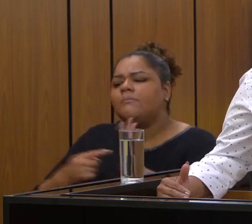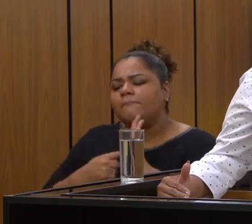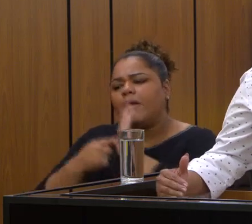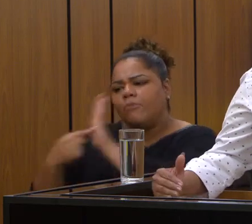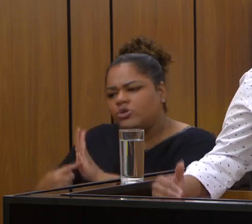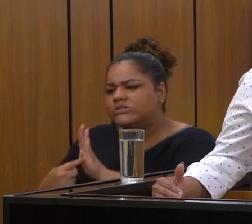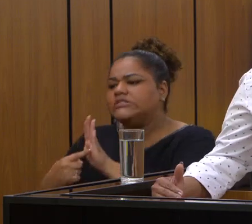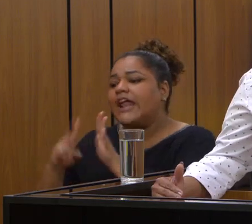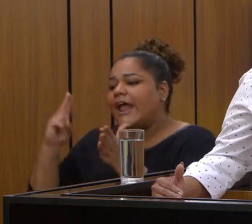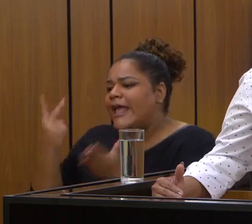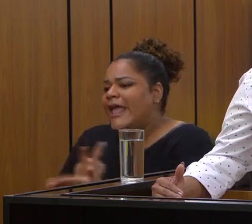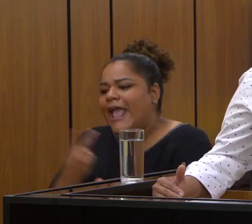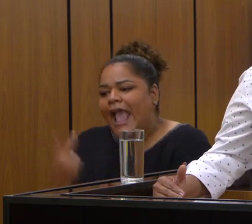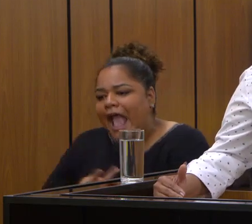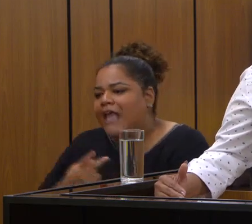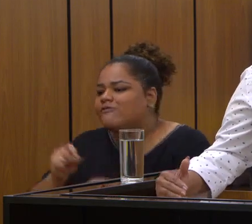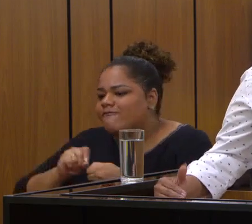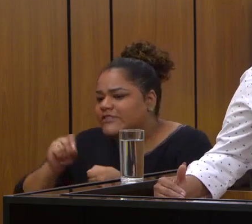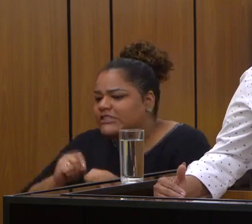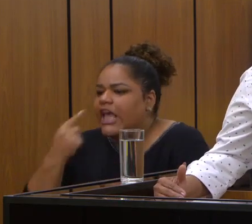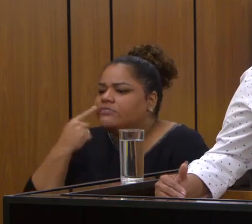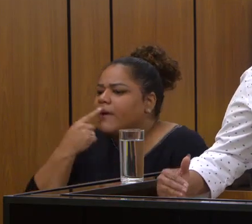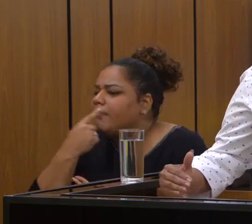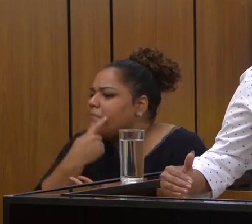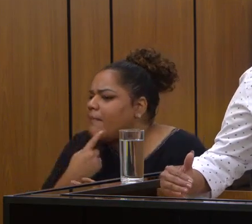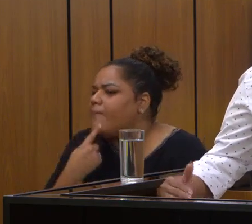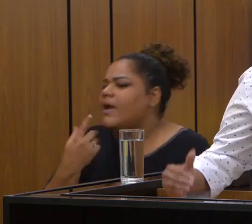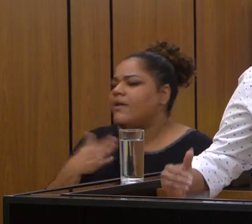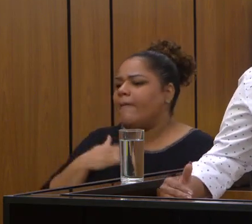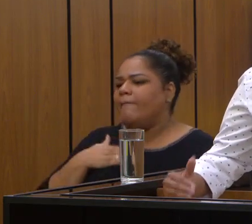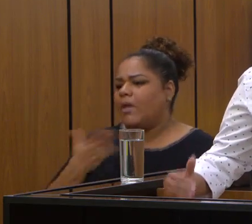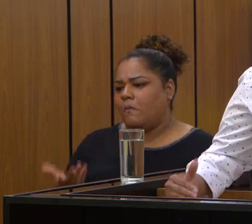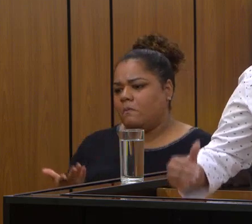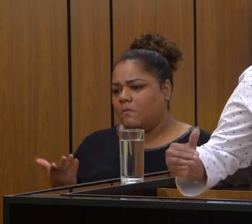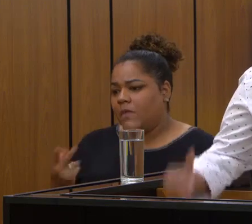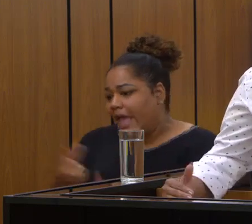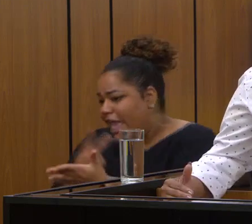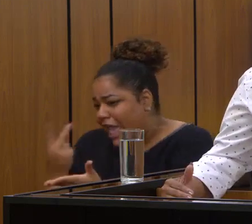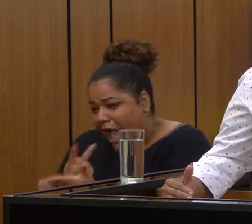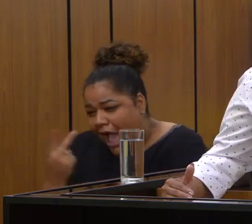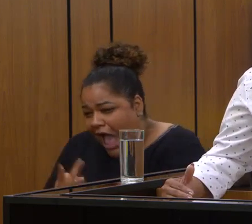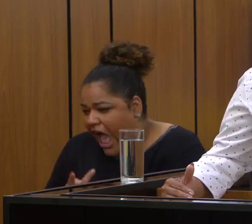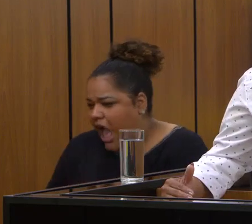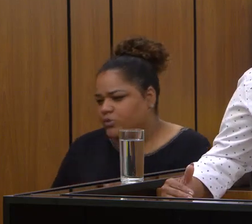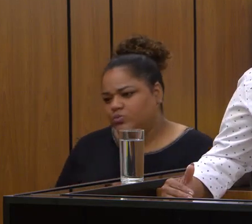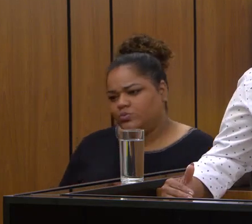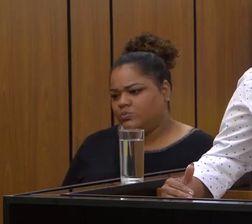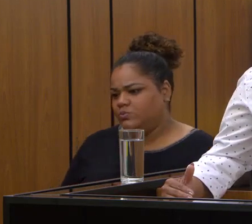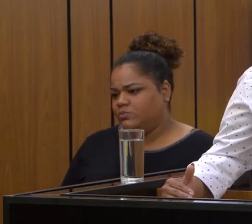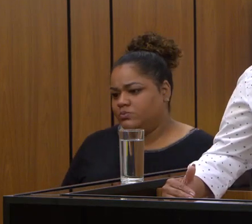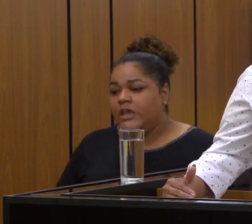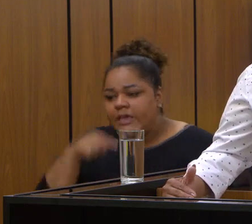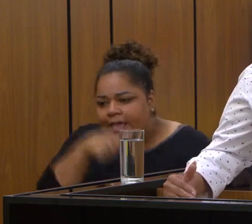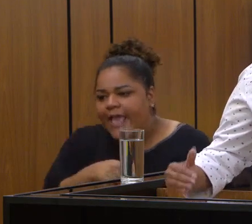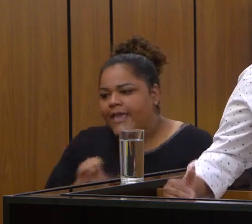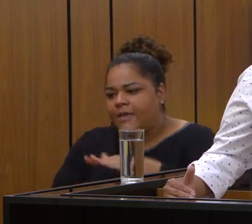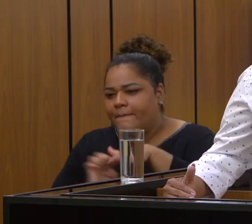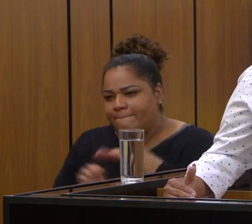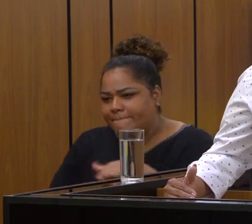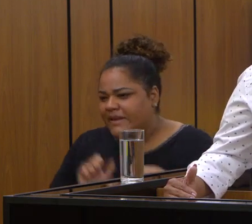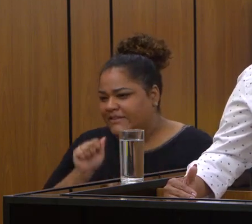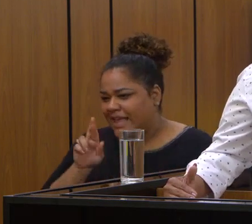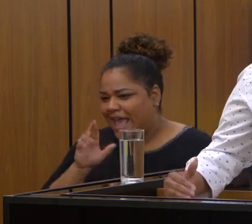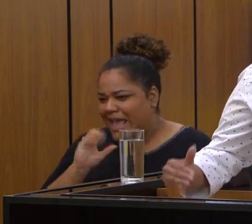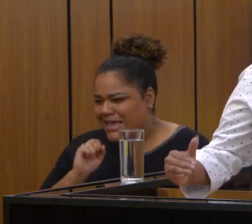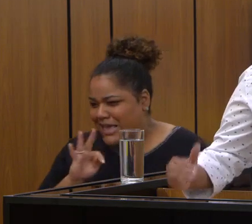o que eu passei e o serviço mal feito pela empresa casa que